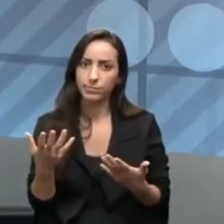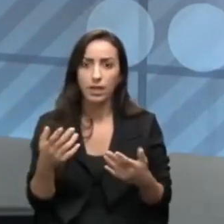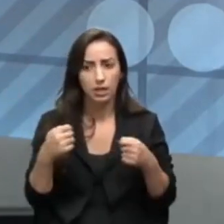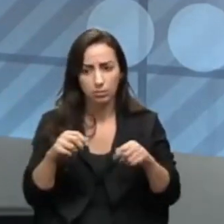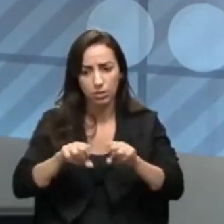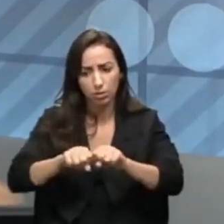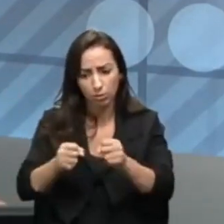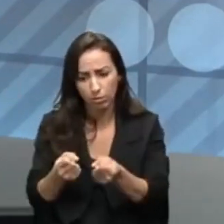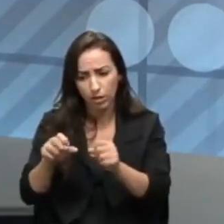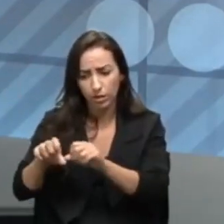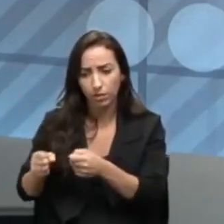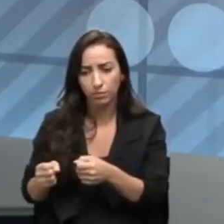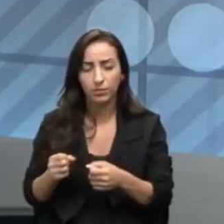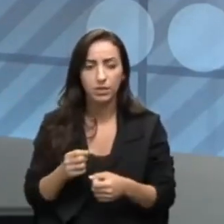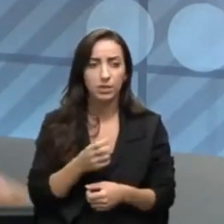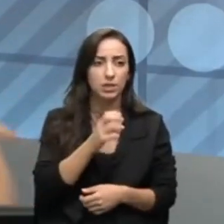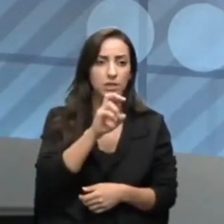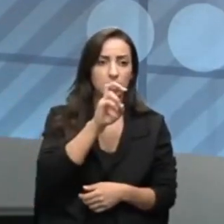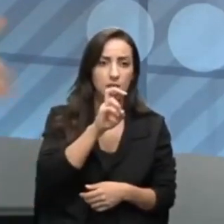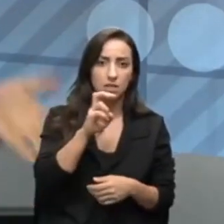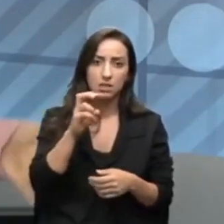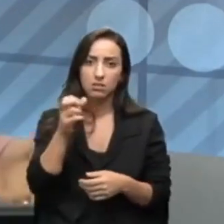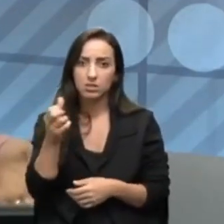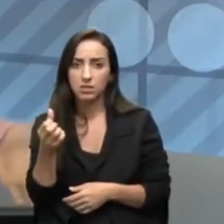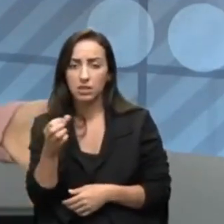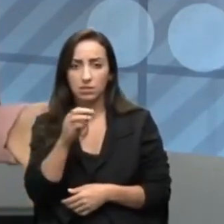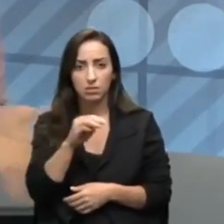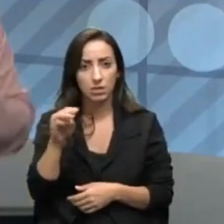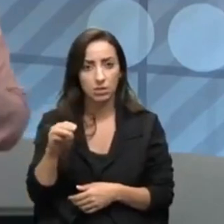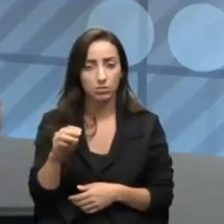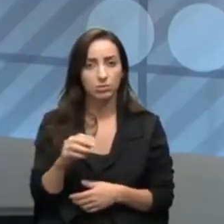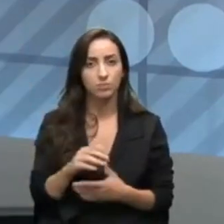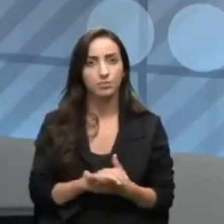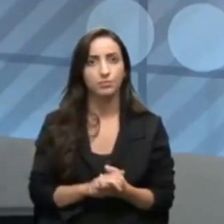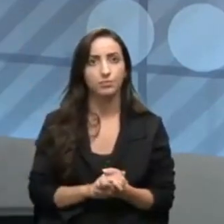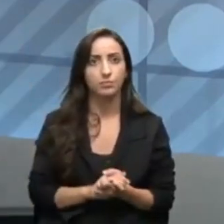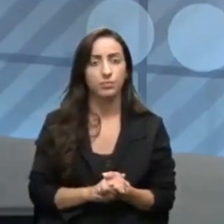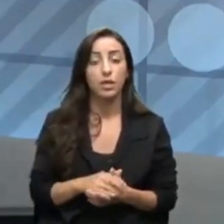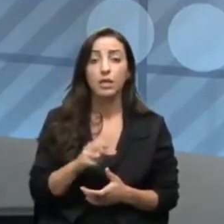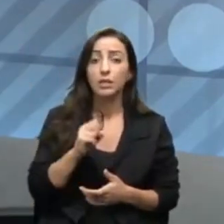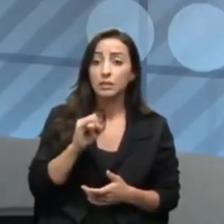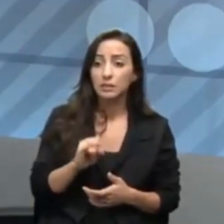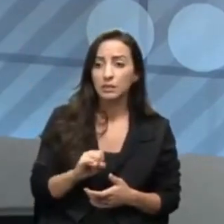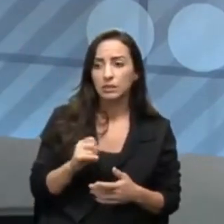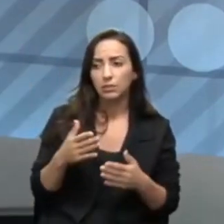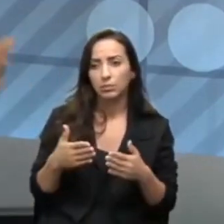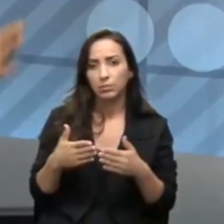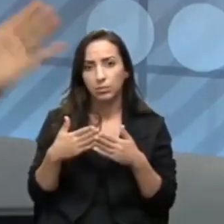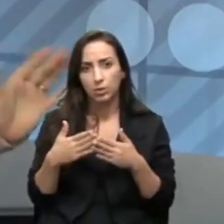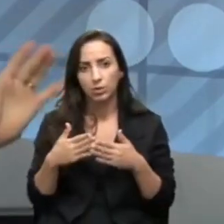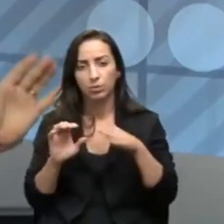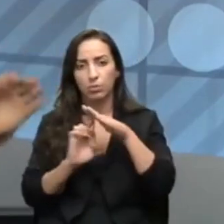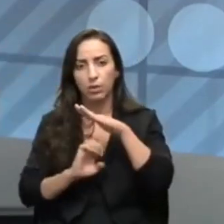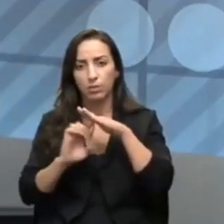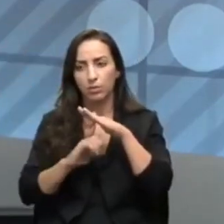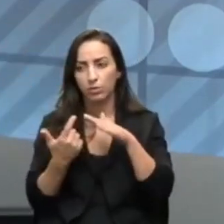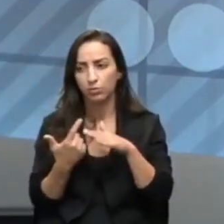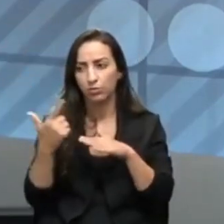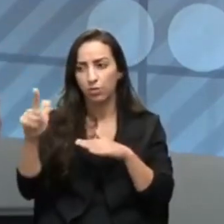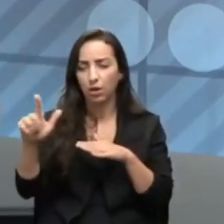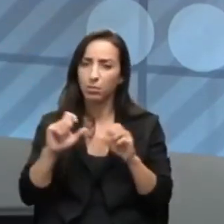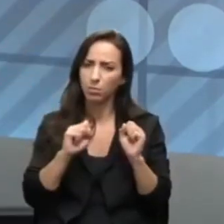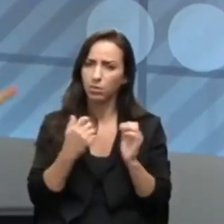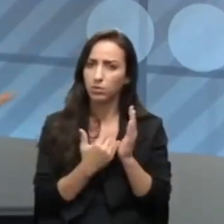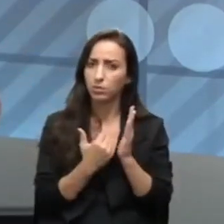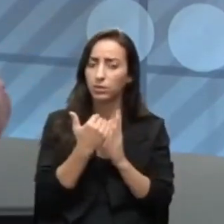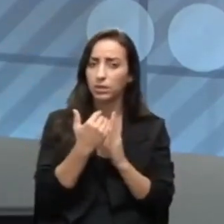e 6,3 milímetros se a gente tem um armador na obra. Se a gente pede por uma empresa externa, a gente pode até aumentar esse diâmetro,